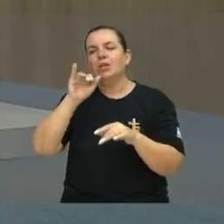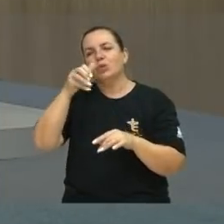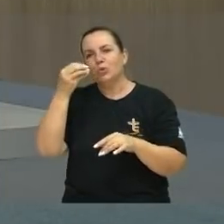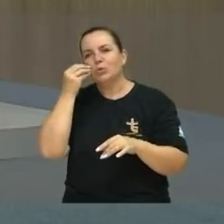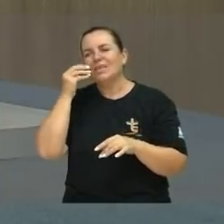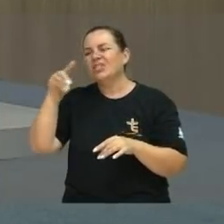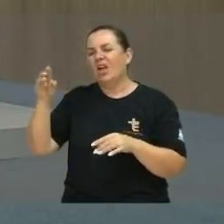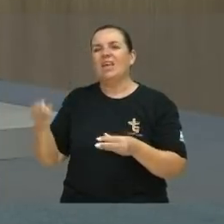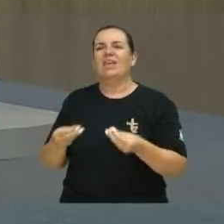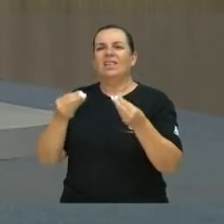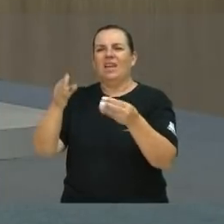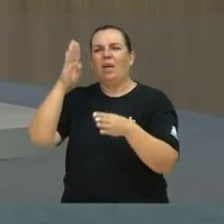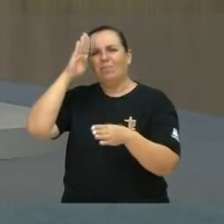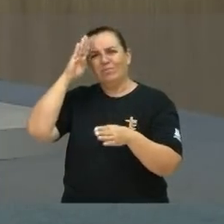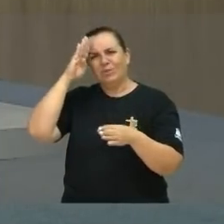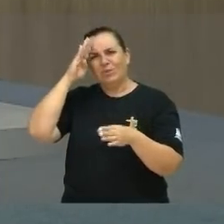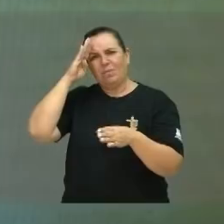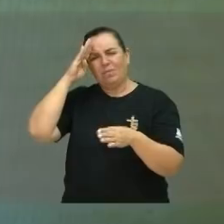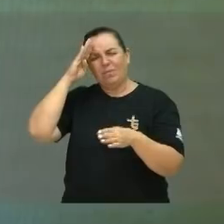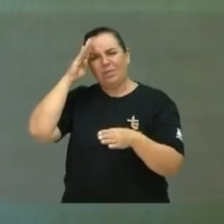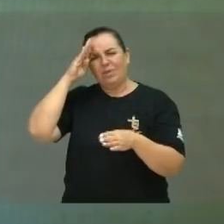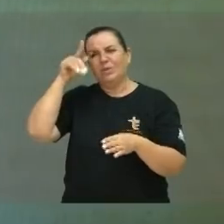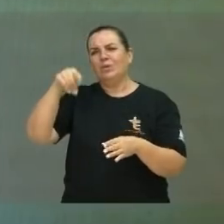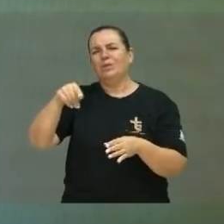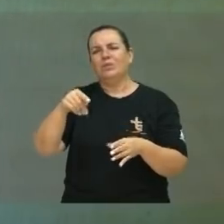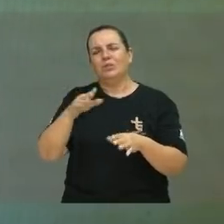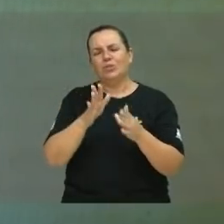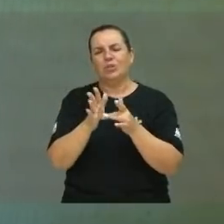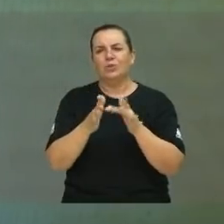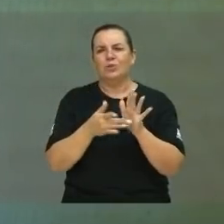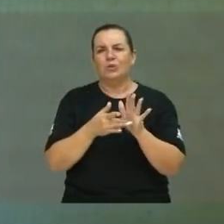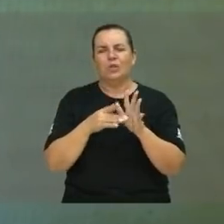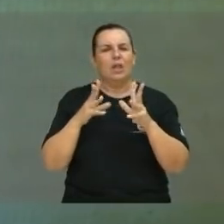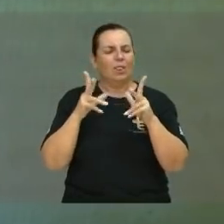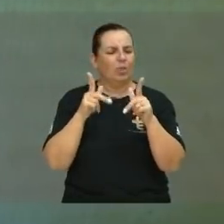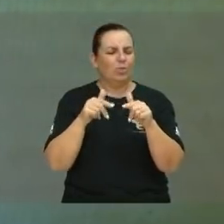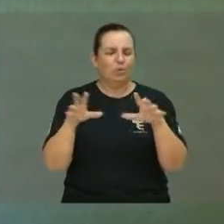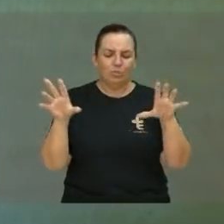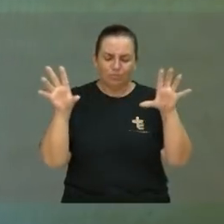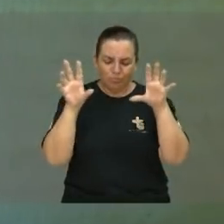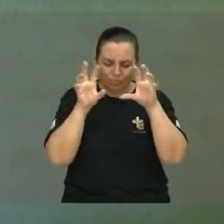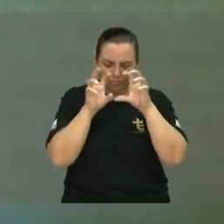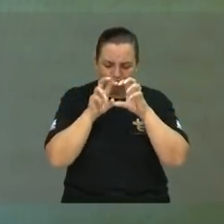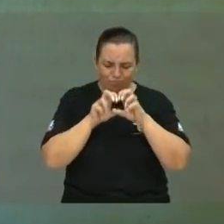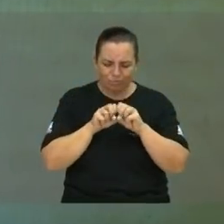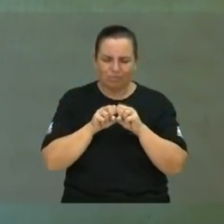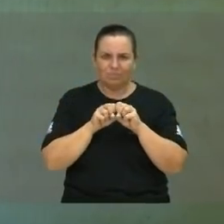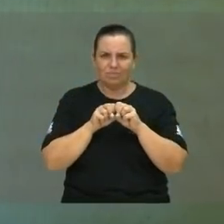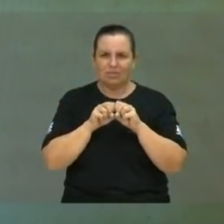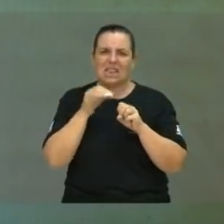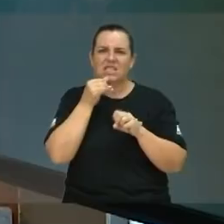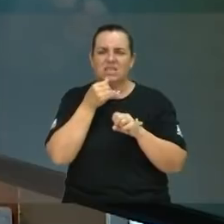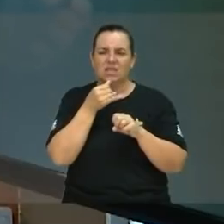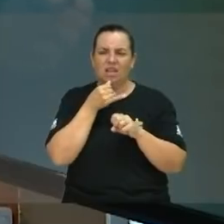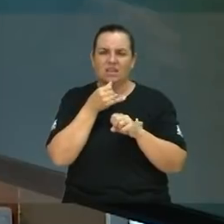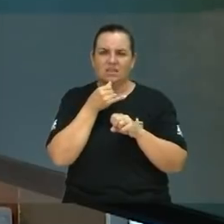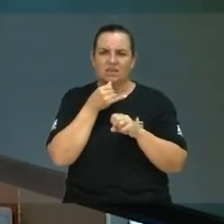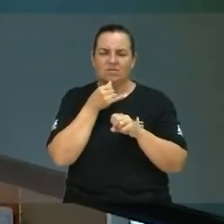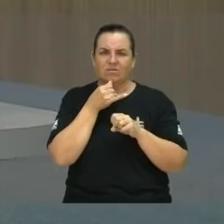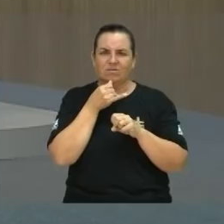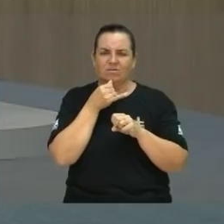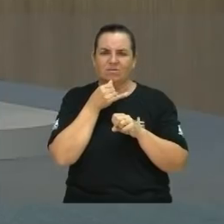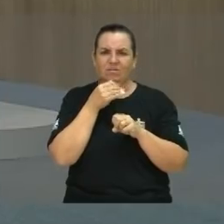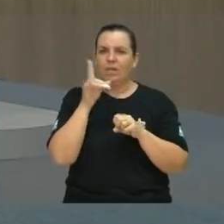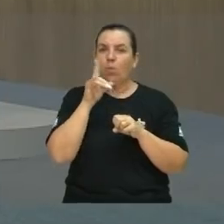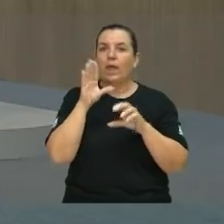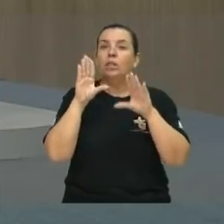sua simplicidade e humildade tudo se torna obscurecido eis o que aconteceu com judas